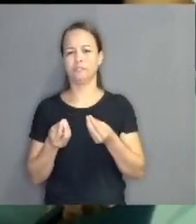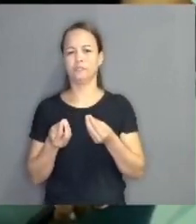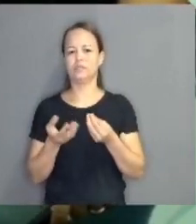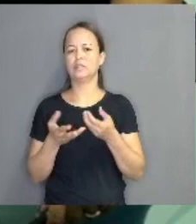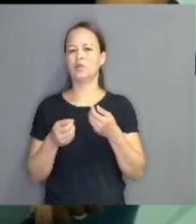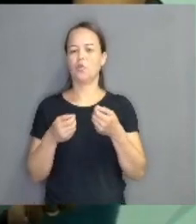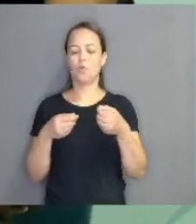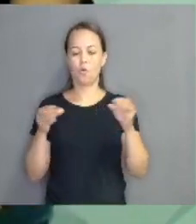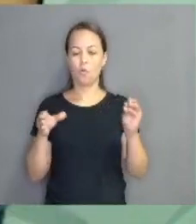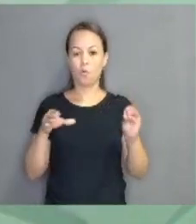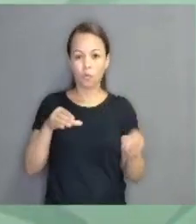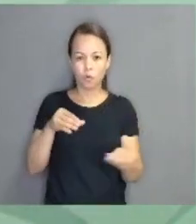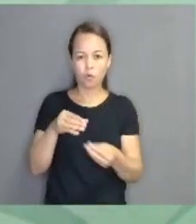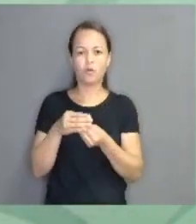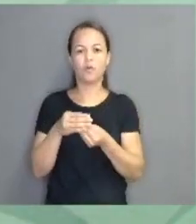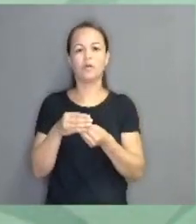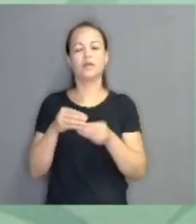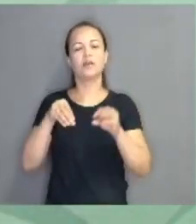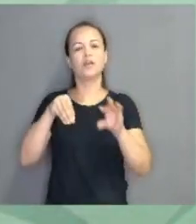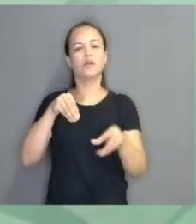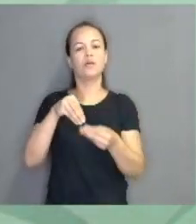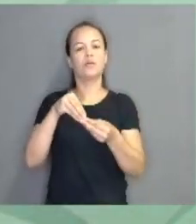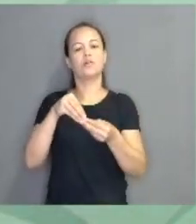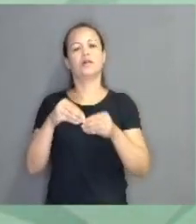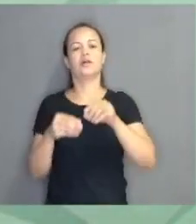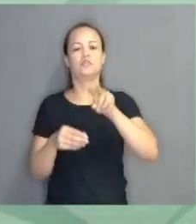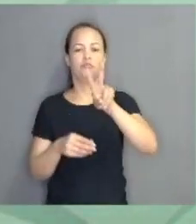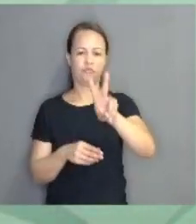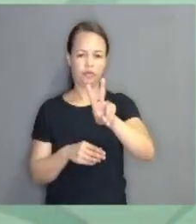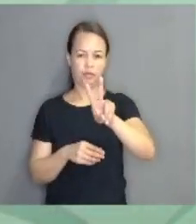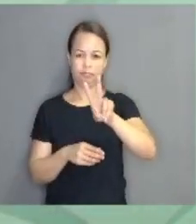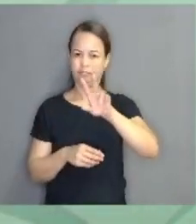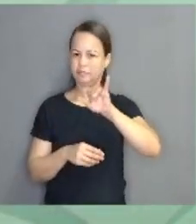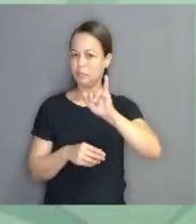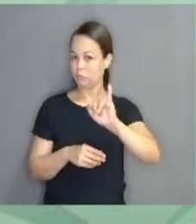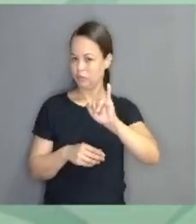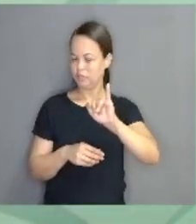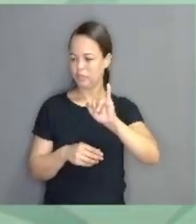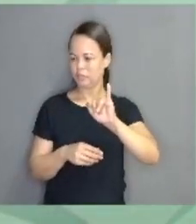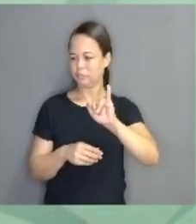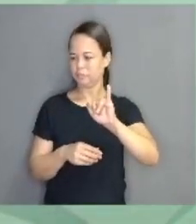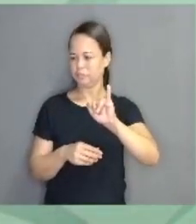bom. Colocando o V e o I.